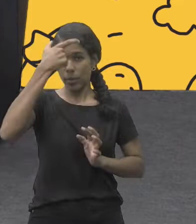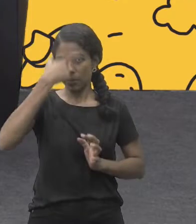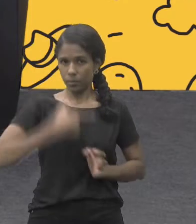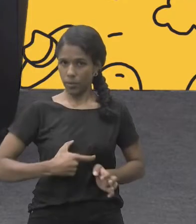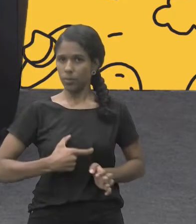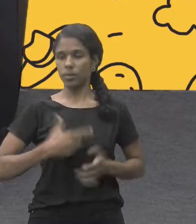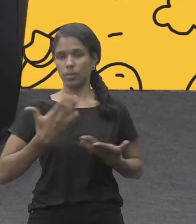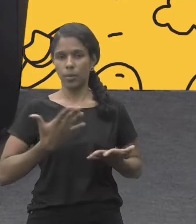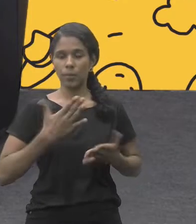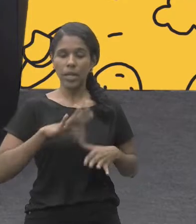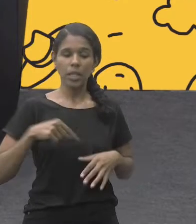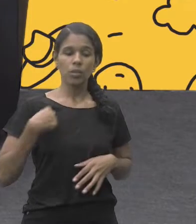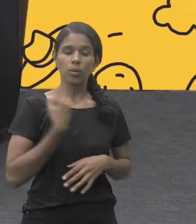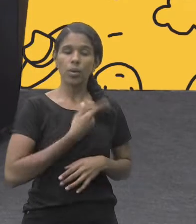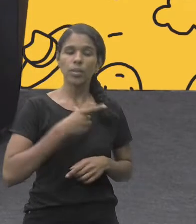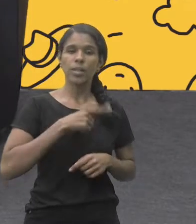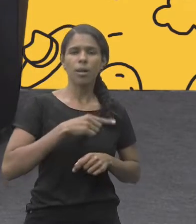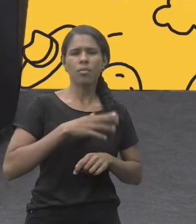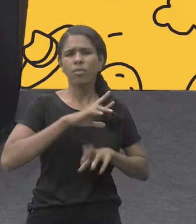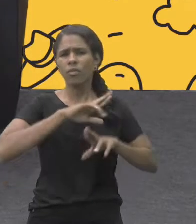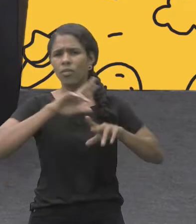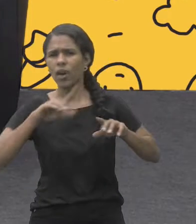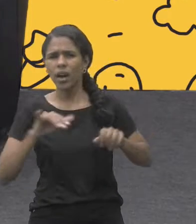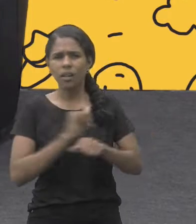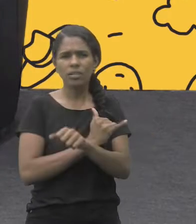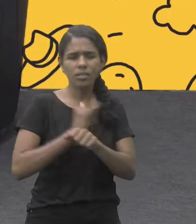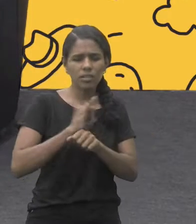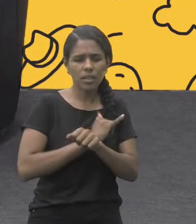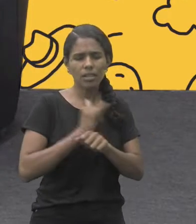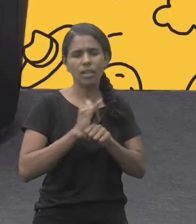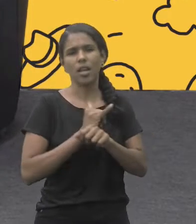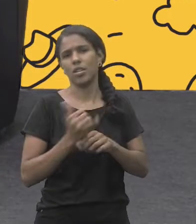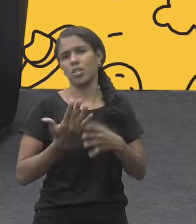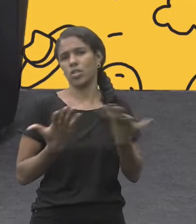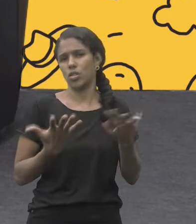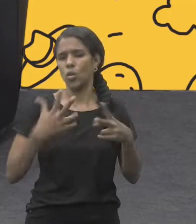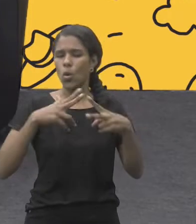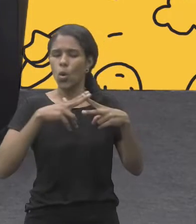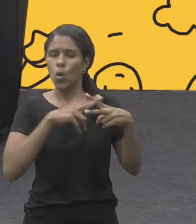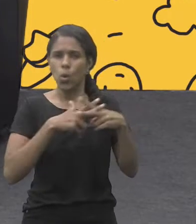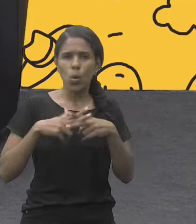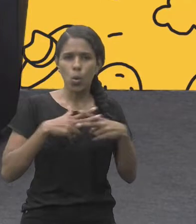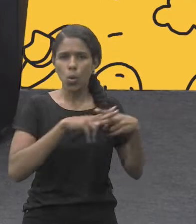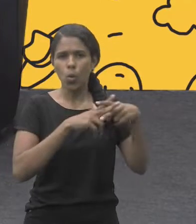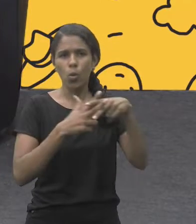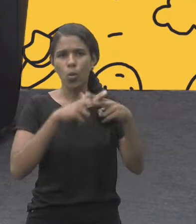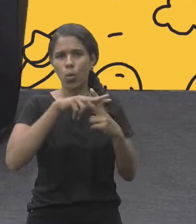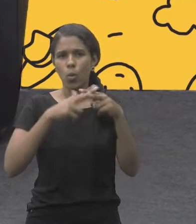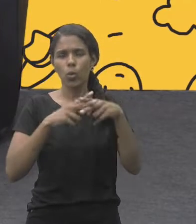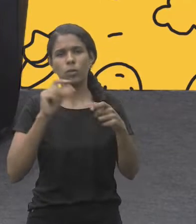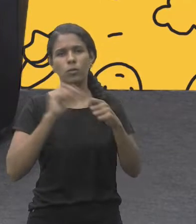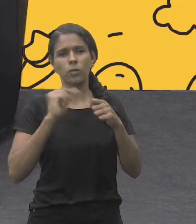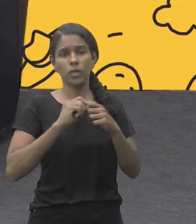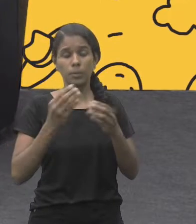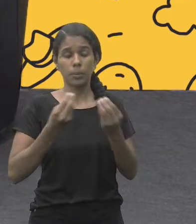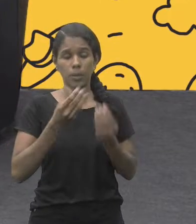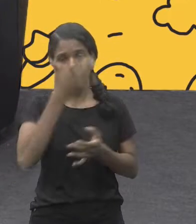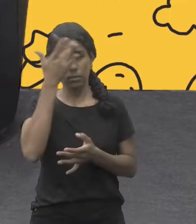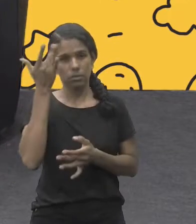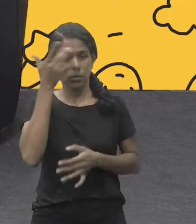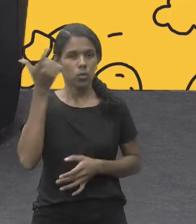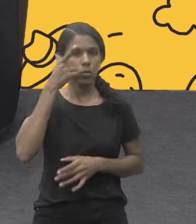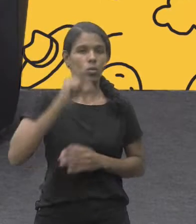várias maneiras de trabalhar a defesa pessoal, vários tipos de luta, né. Lá na minha academia, por exemplo, a gente trabalha